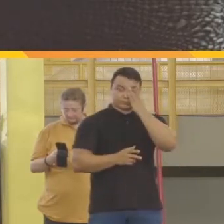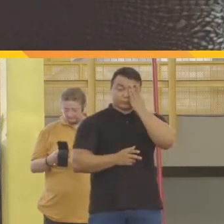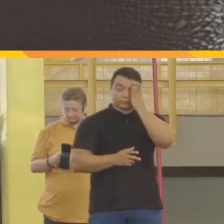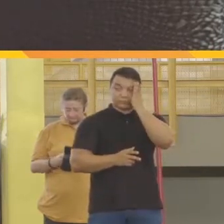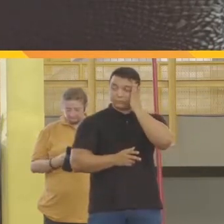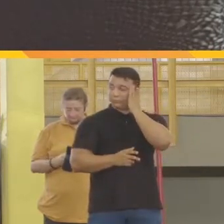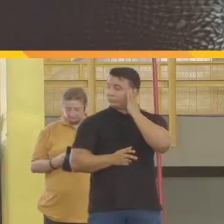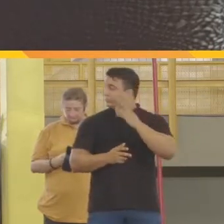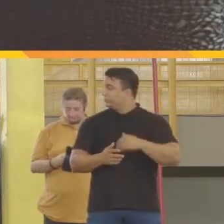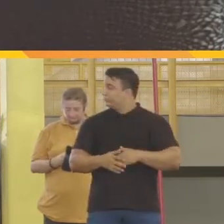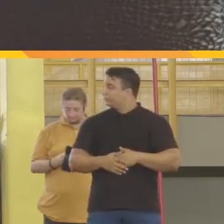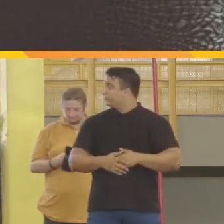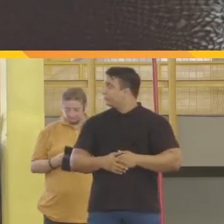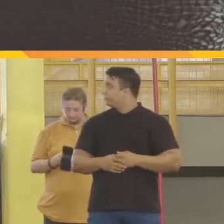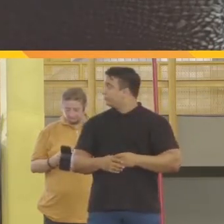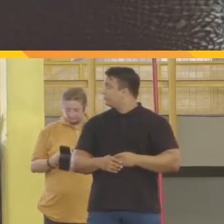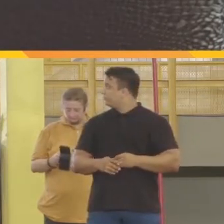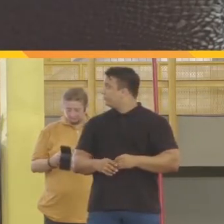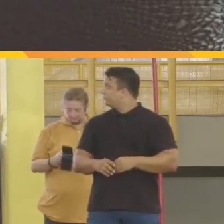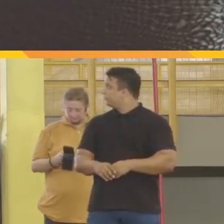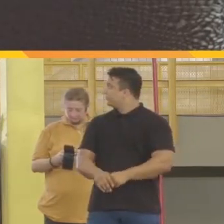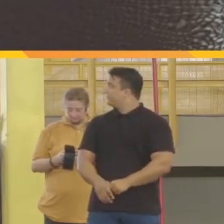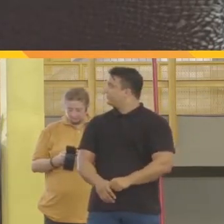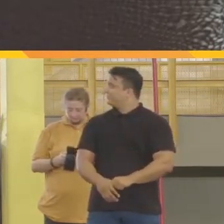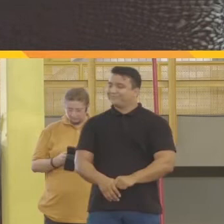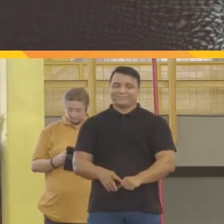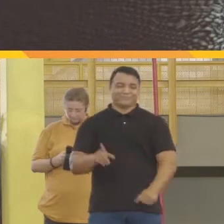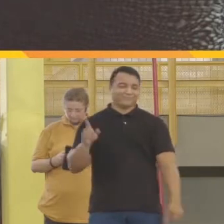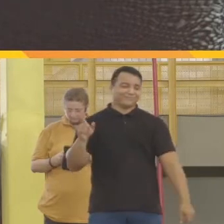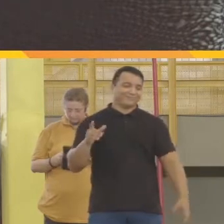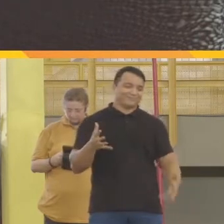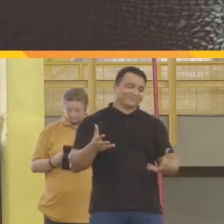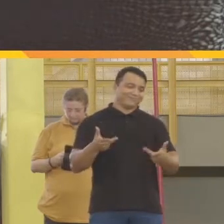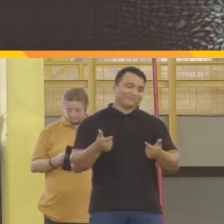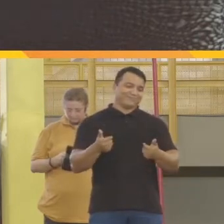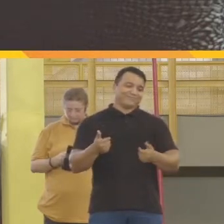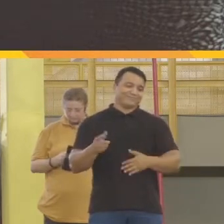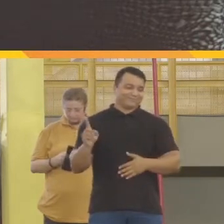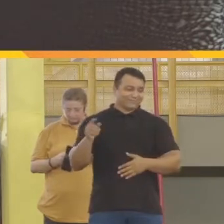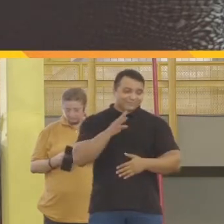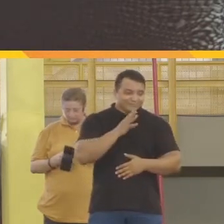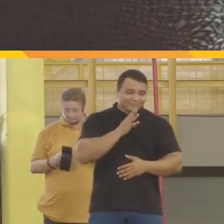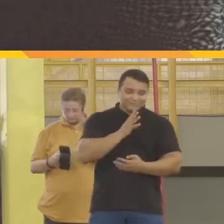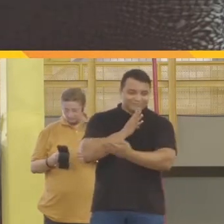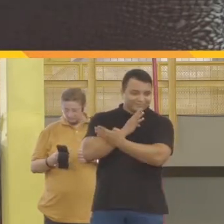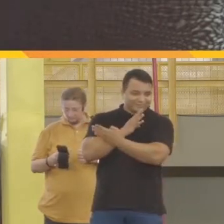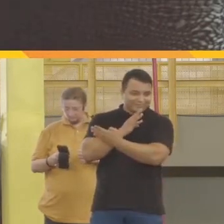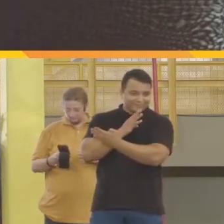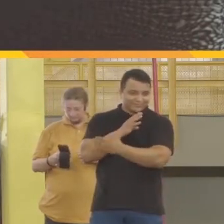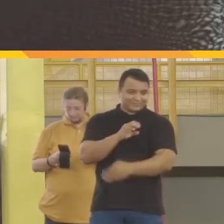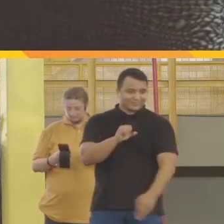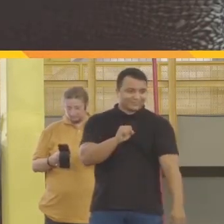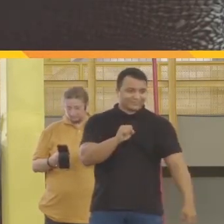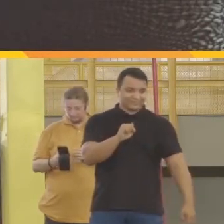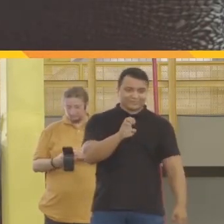dito isso, eu gostaria de avançar em direção a este senhor. Vocês conhecem Sérgio Buarque de Holanda?